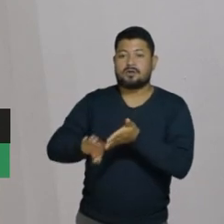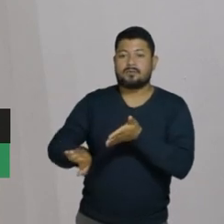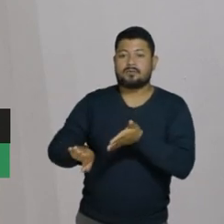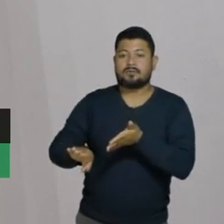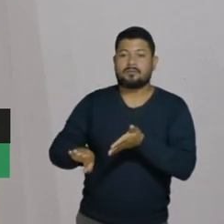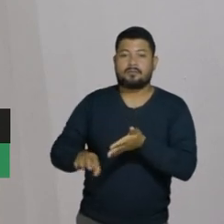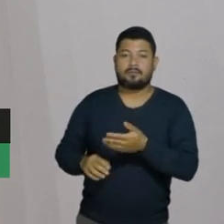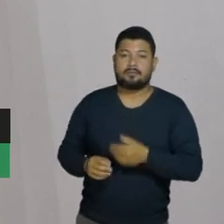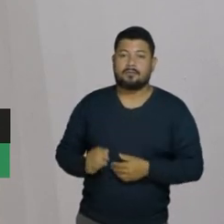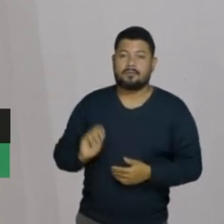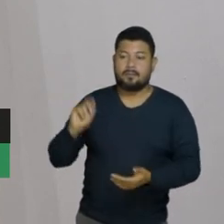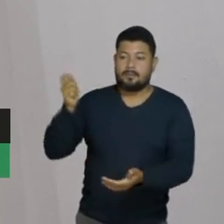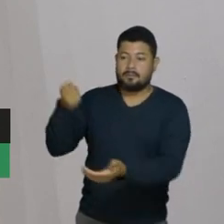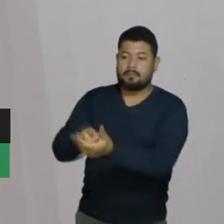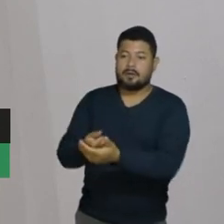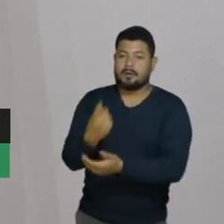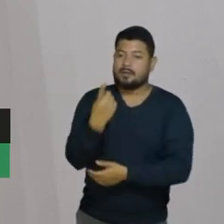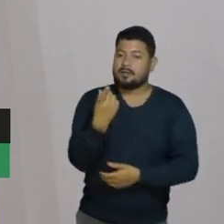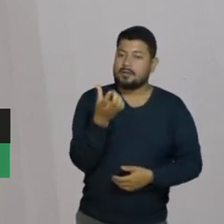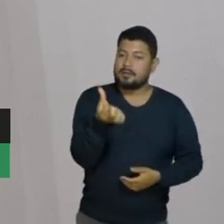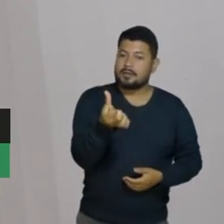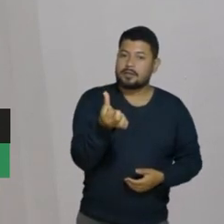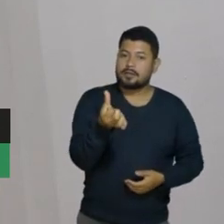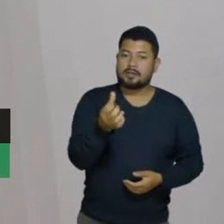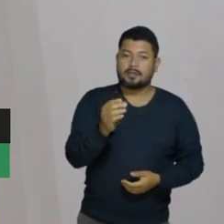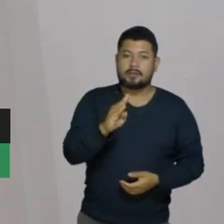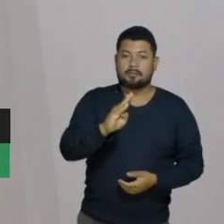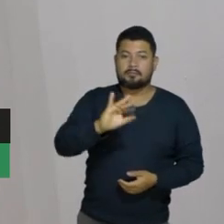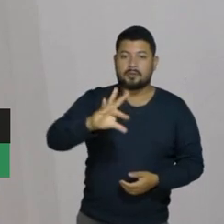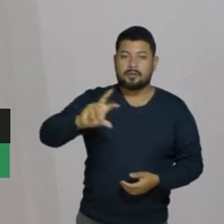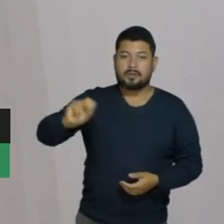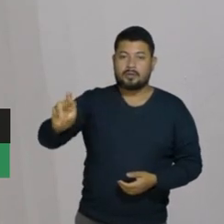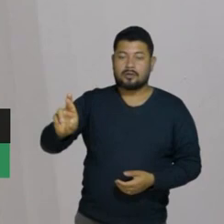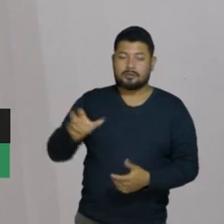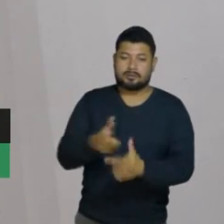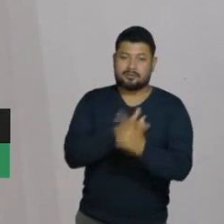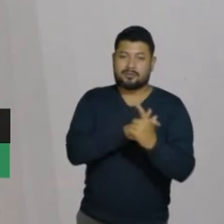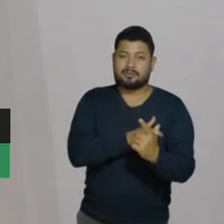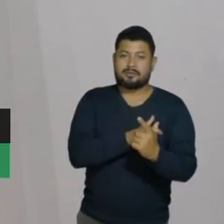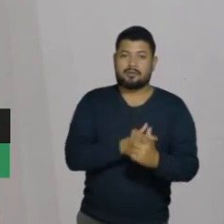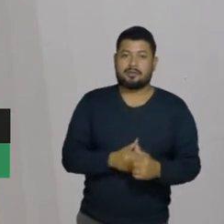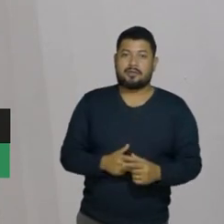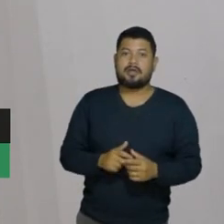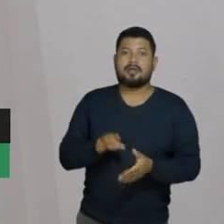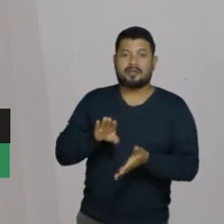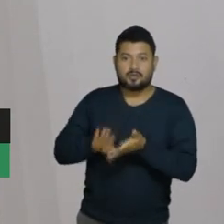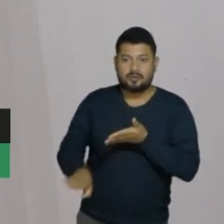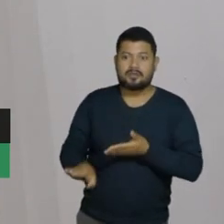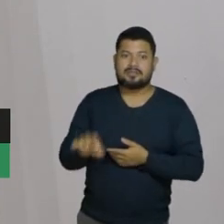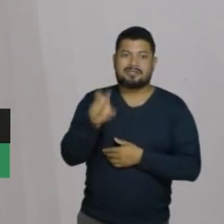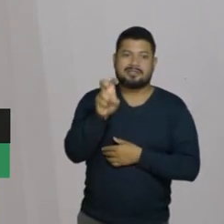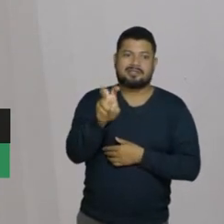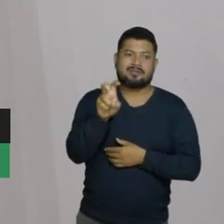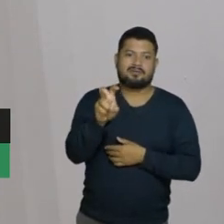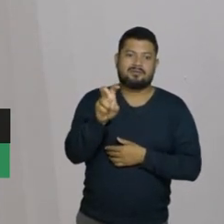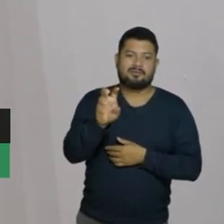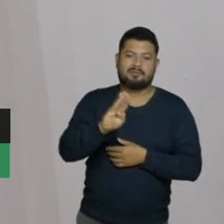para pagar os 16 bilhões de dívida e deve sobrar ainda 5 bilhões no cofre do Estado de Santa